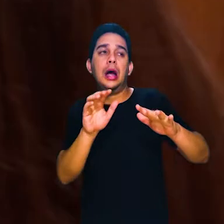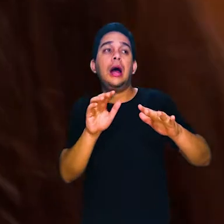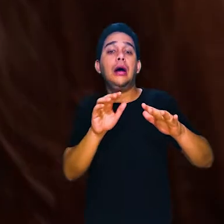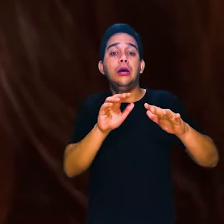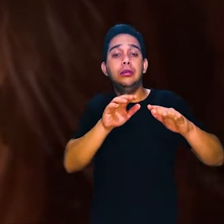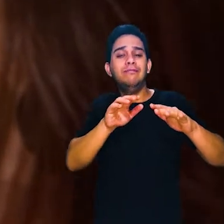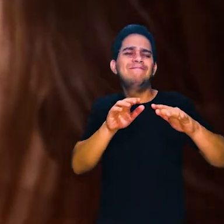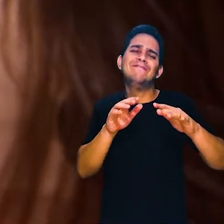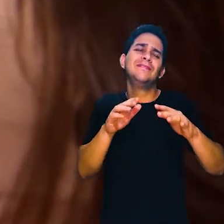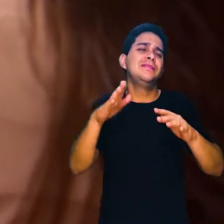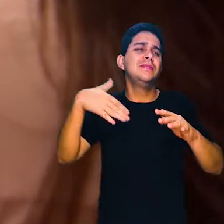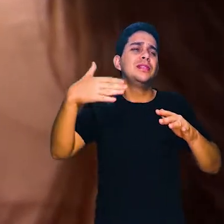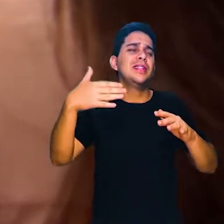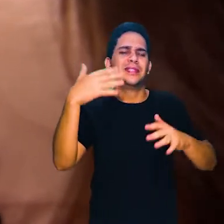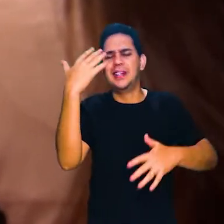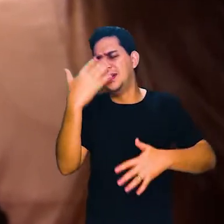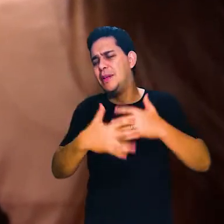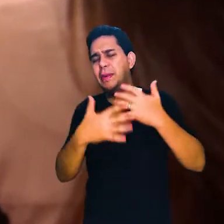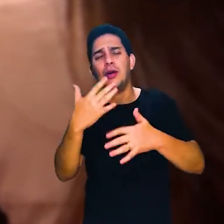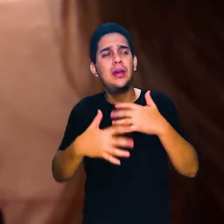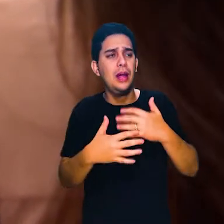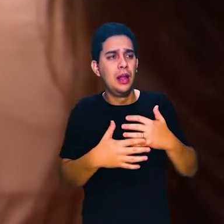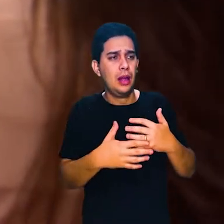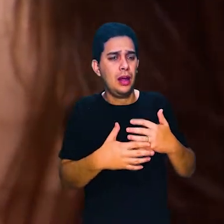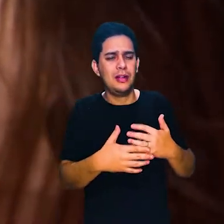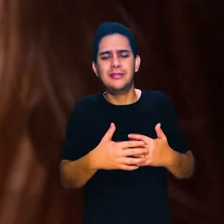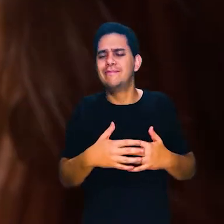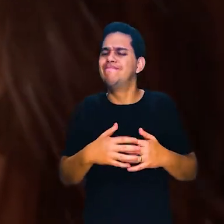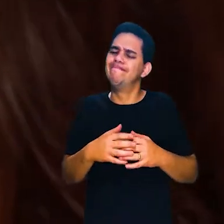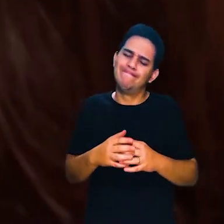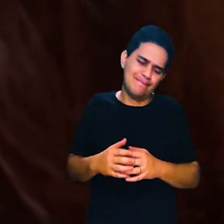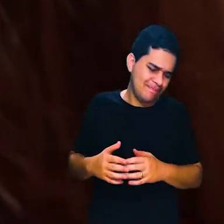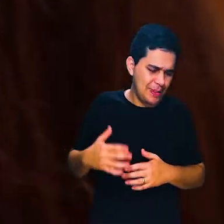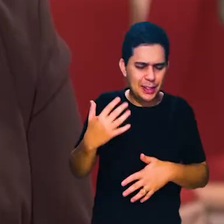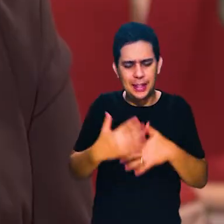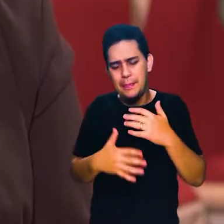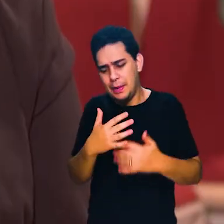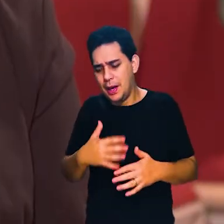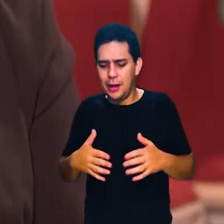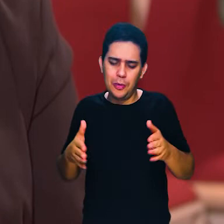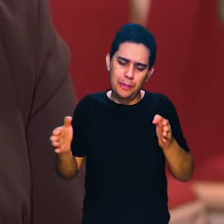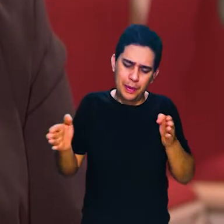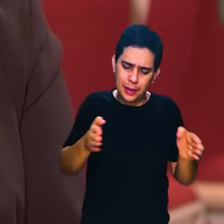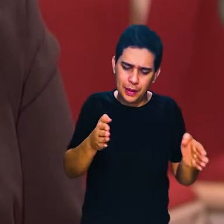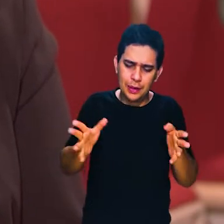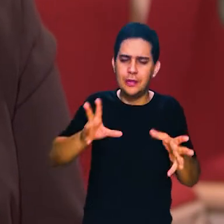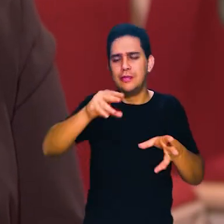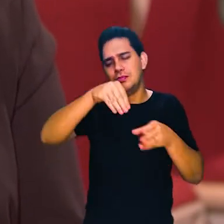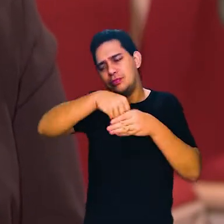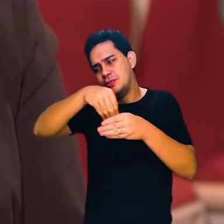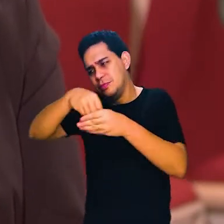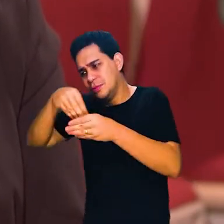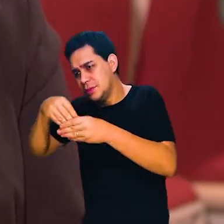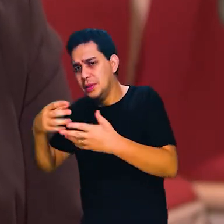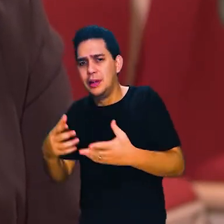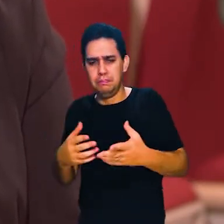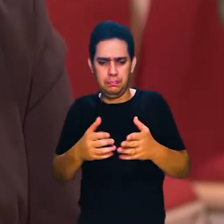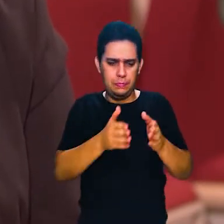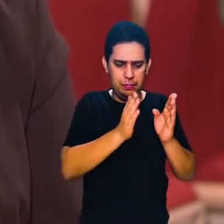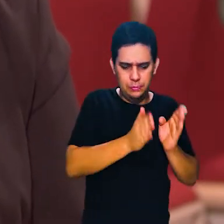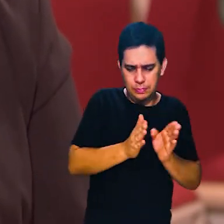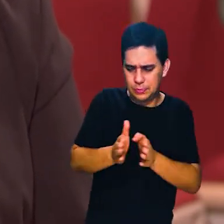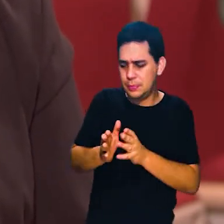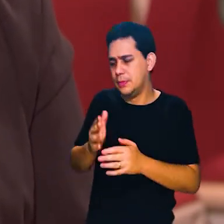a atrapalhar cada vez mais a organização do pleito, a organização das eleições, como